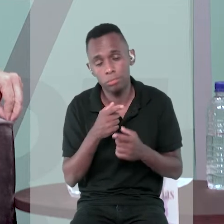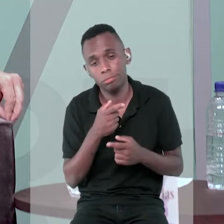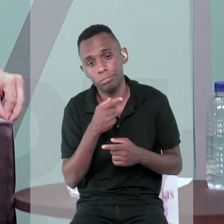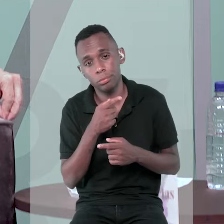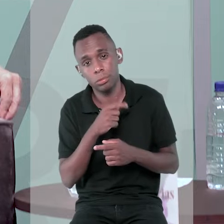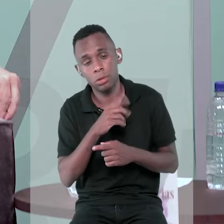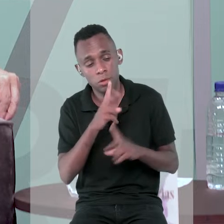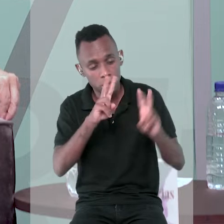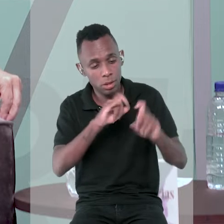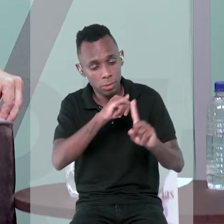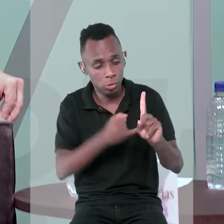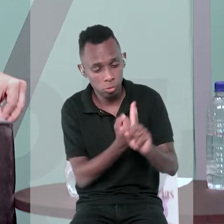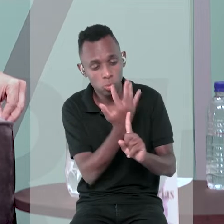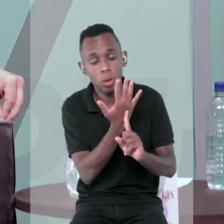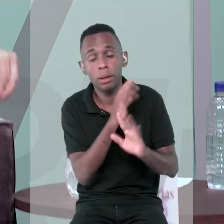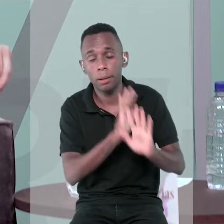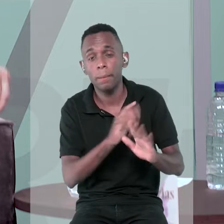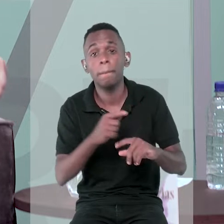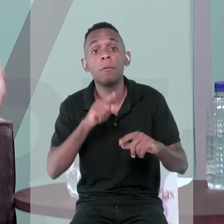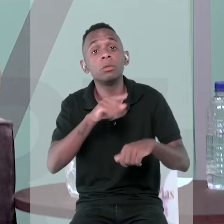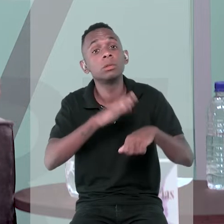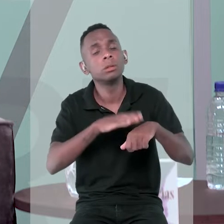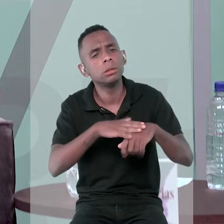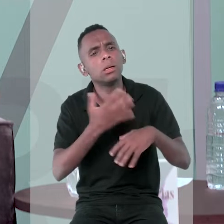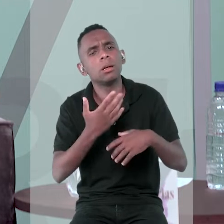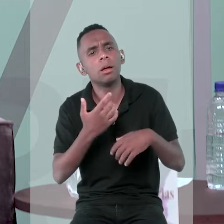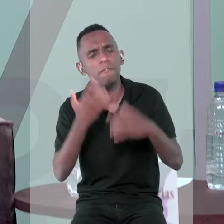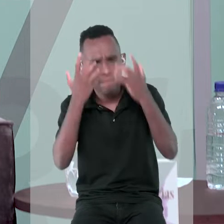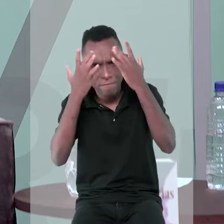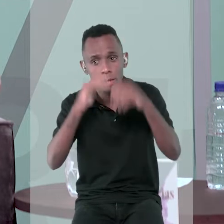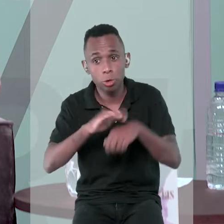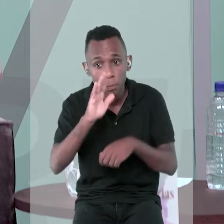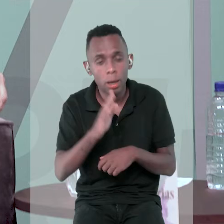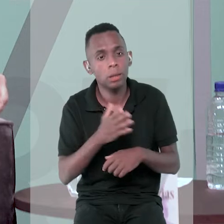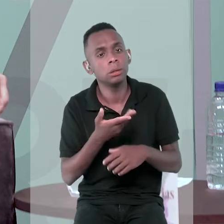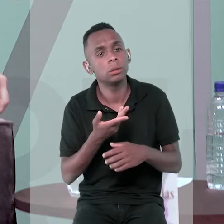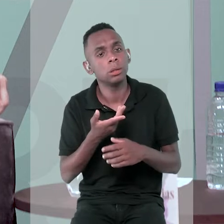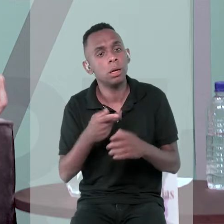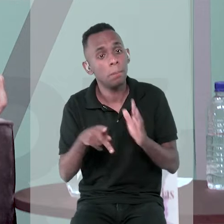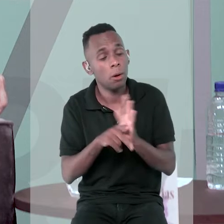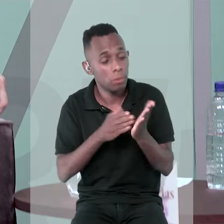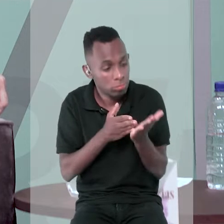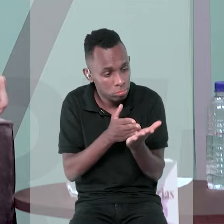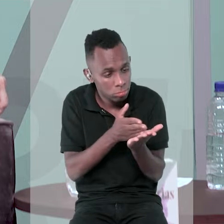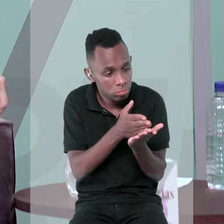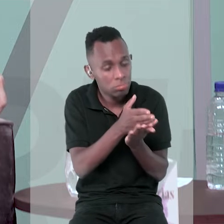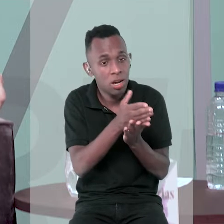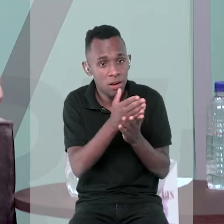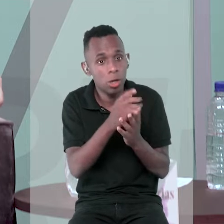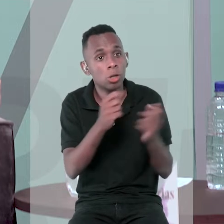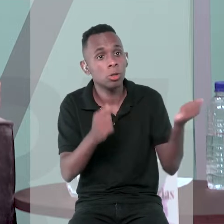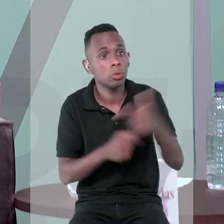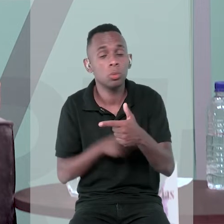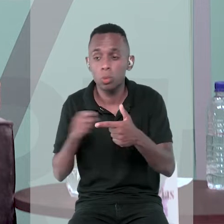da Joana d'Arc especificamente. Para você foi muito mais fácil seguir as pegadas da Joana d'Arc do